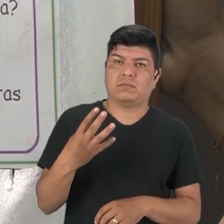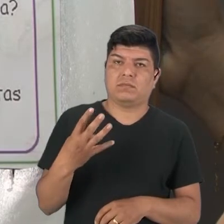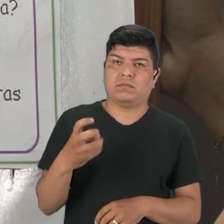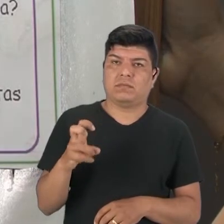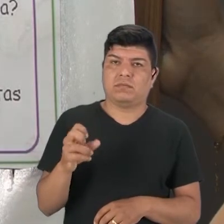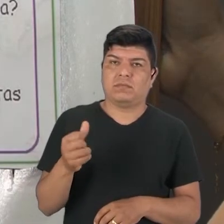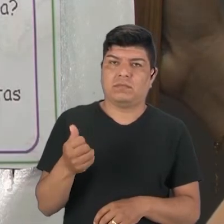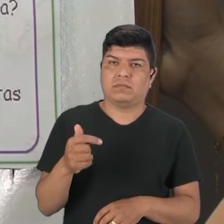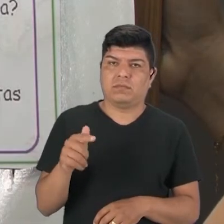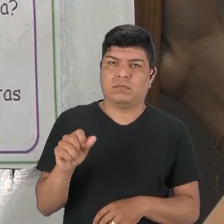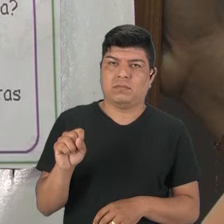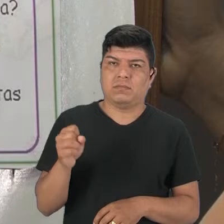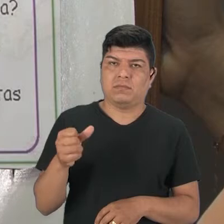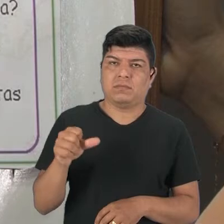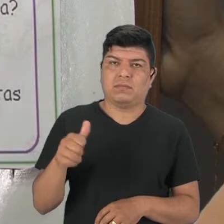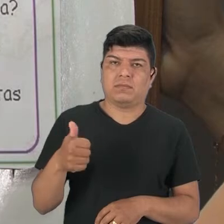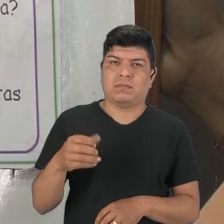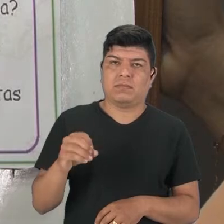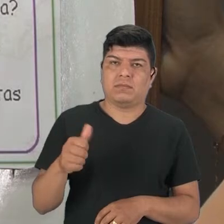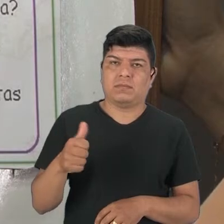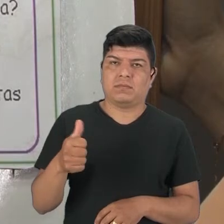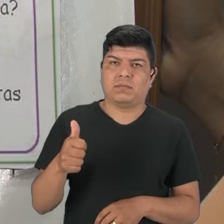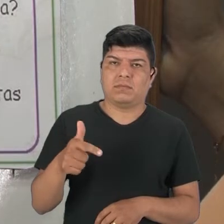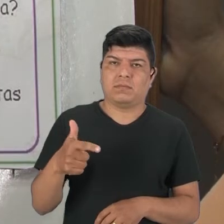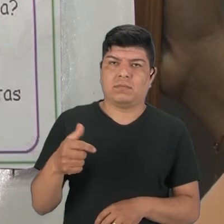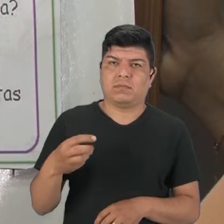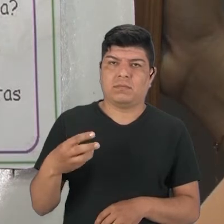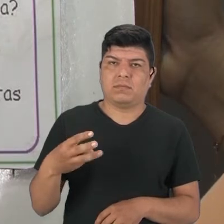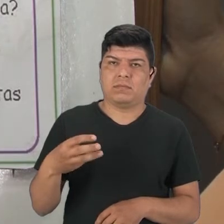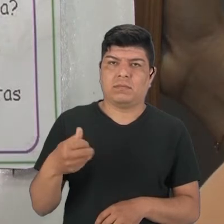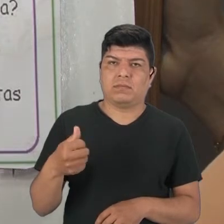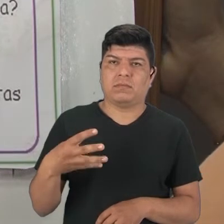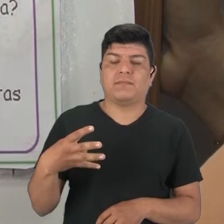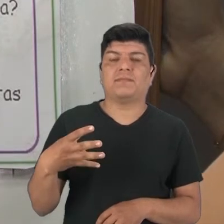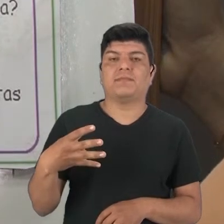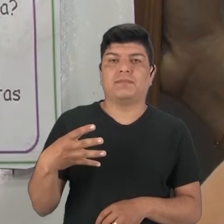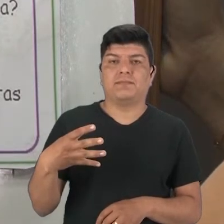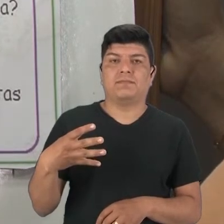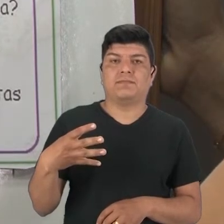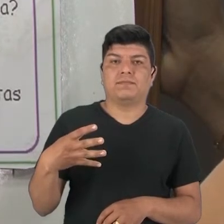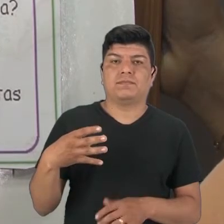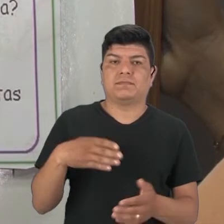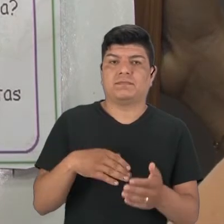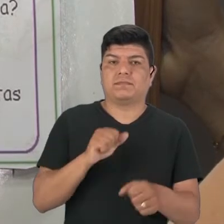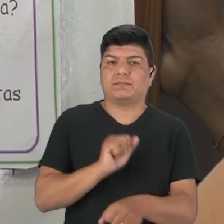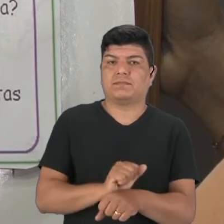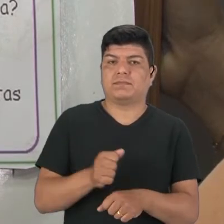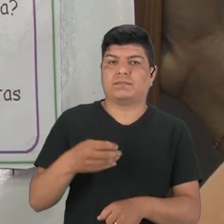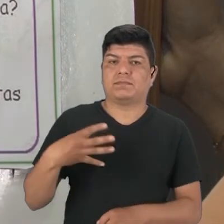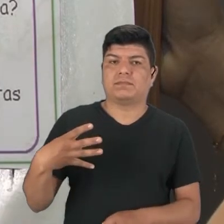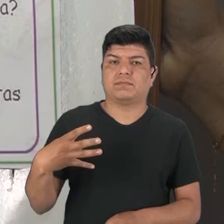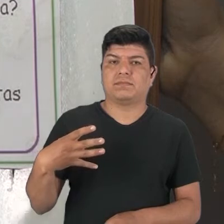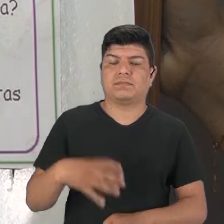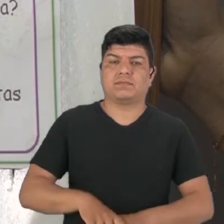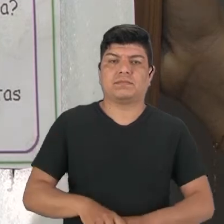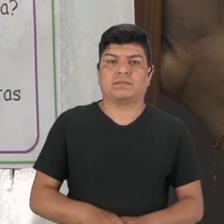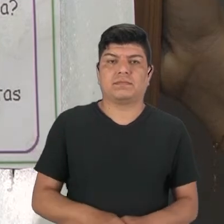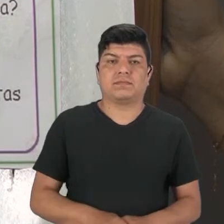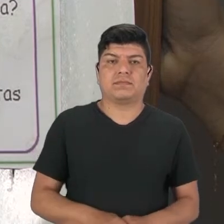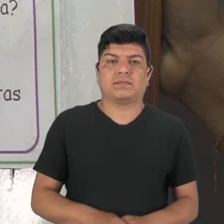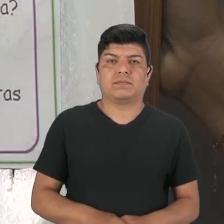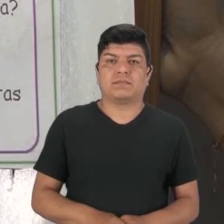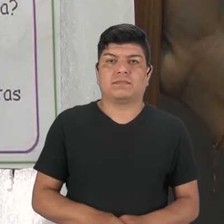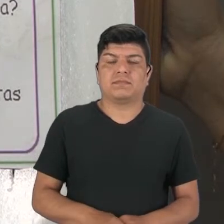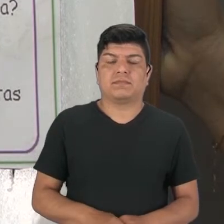4, 5, 6, 7, 8, 9, 10, 11, 12, 13, 14. Parei no 14, ó.